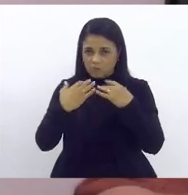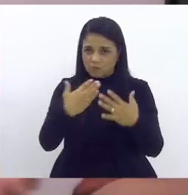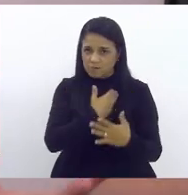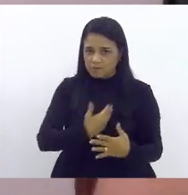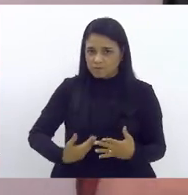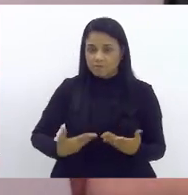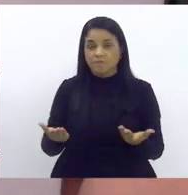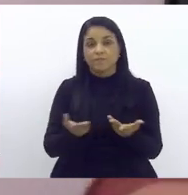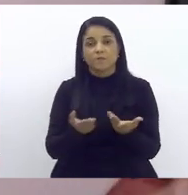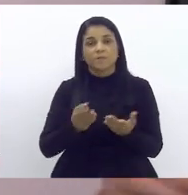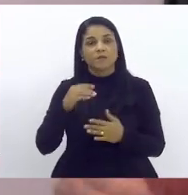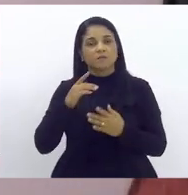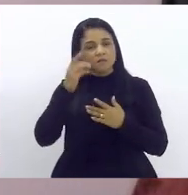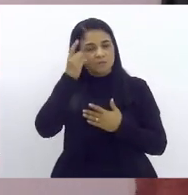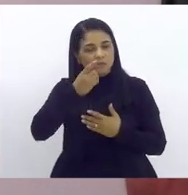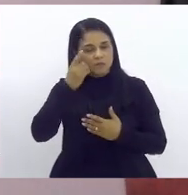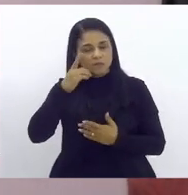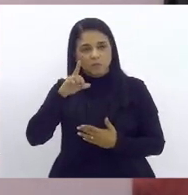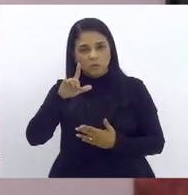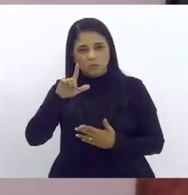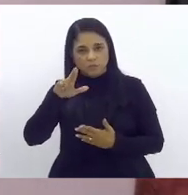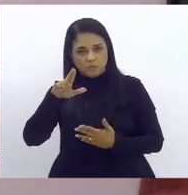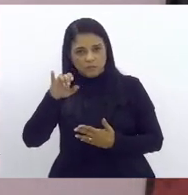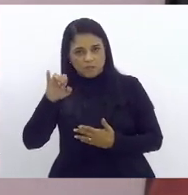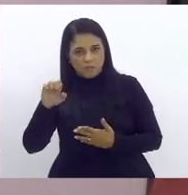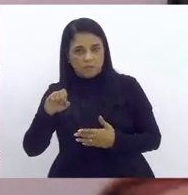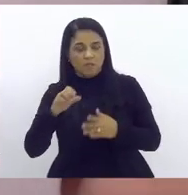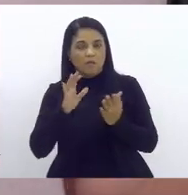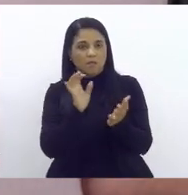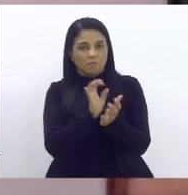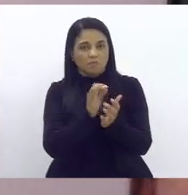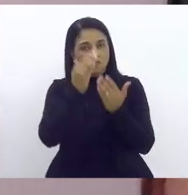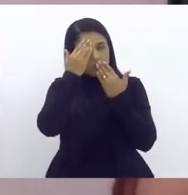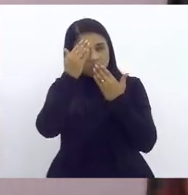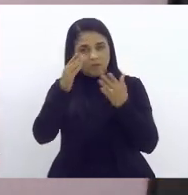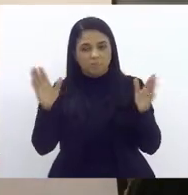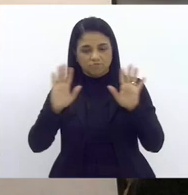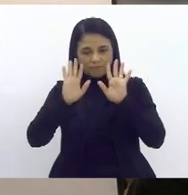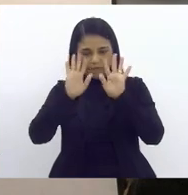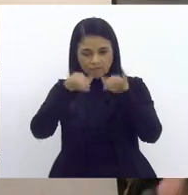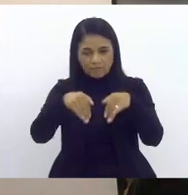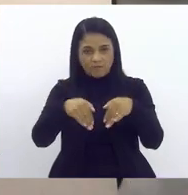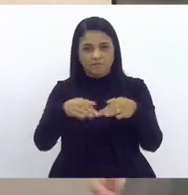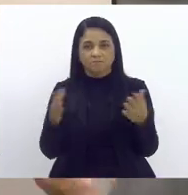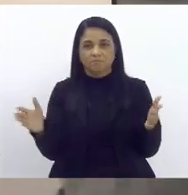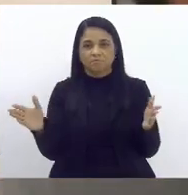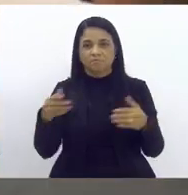Agradecer a deputada Luciene e sua equipe. E muito obrigado. Está encerrado o nosso debate.